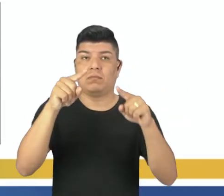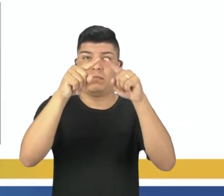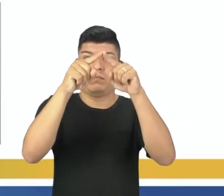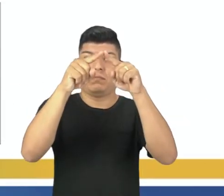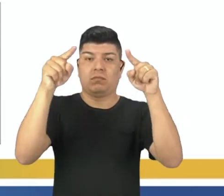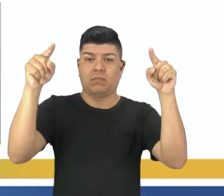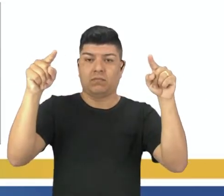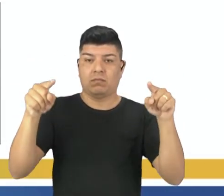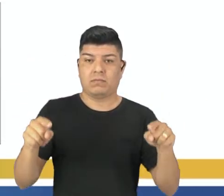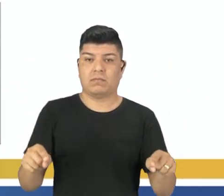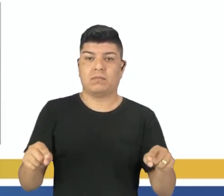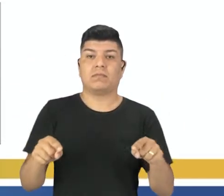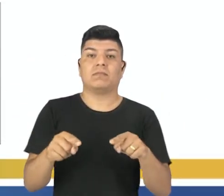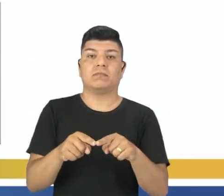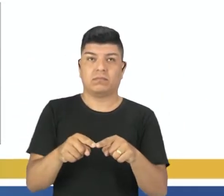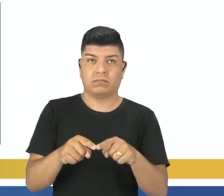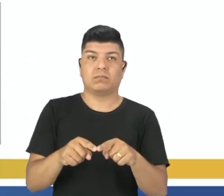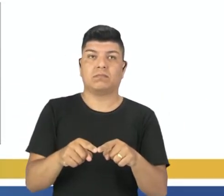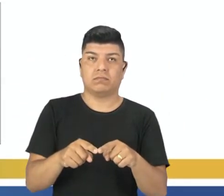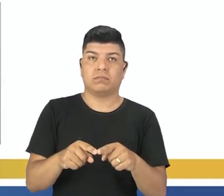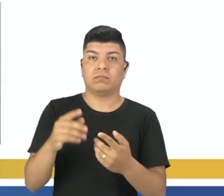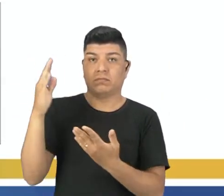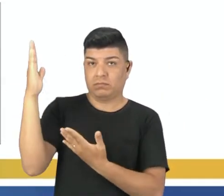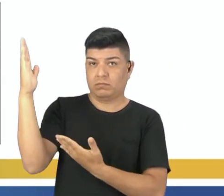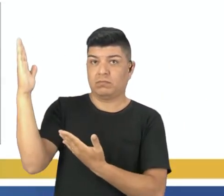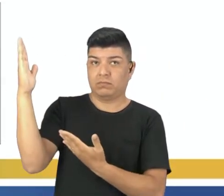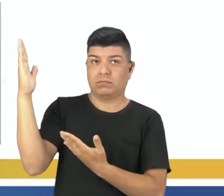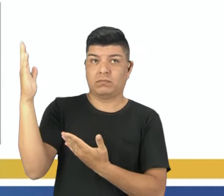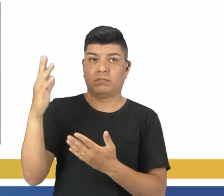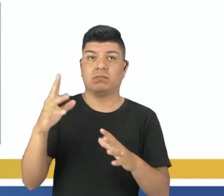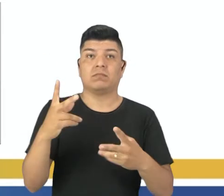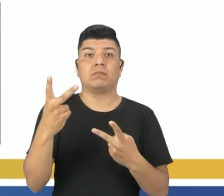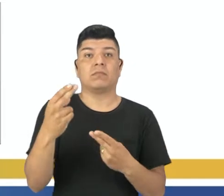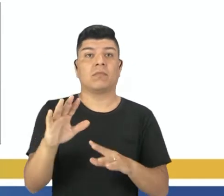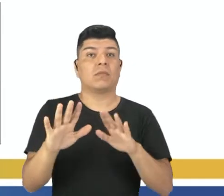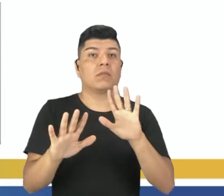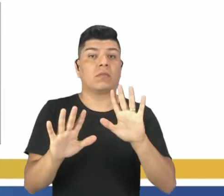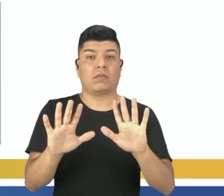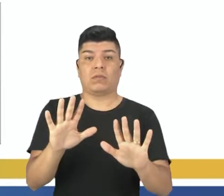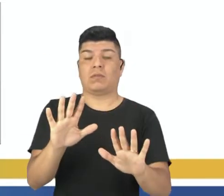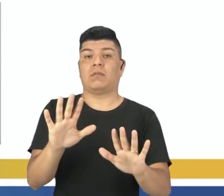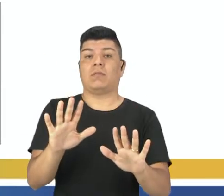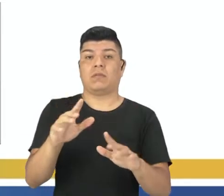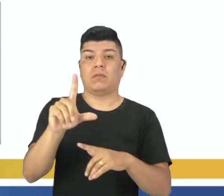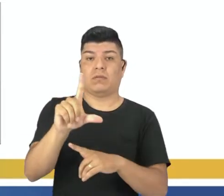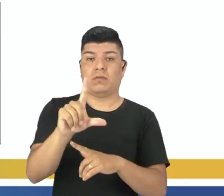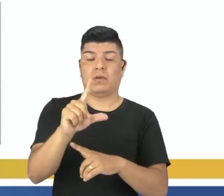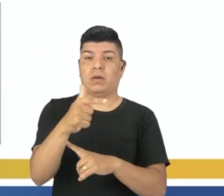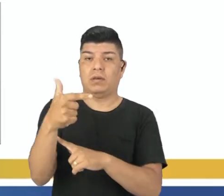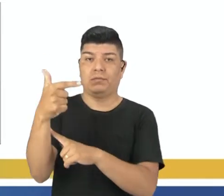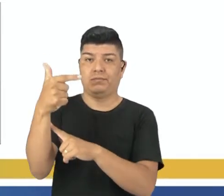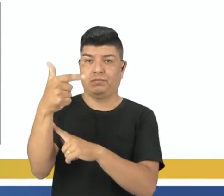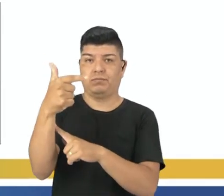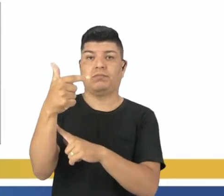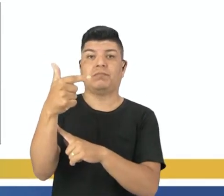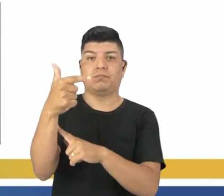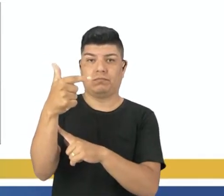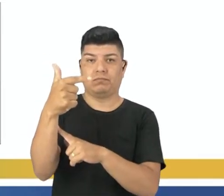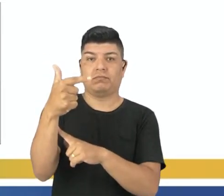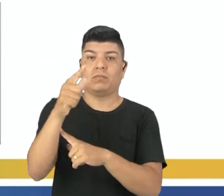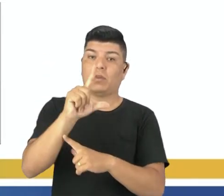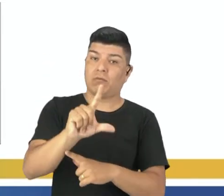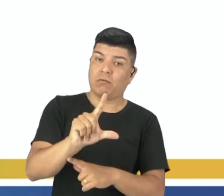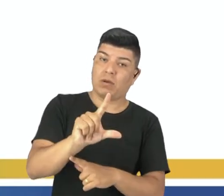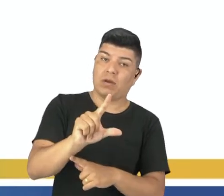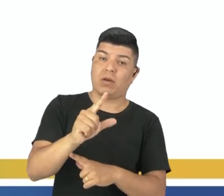quadrado certo sendo ela essa medida e do lado então nossa área seria dada por ele ao quadrado né lado ao